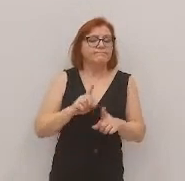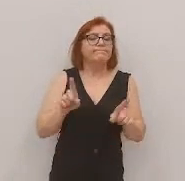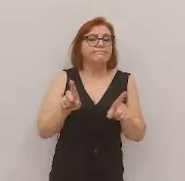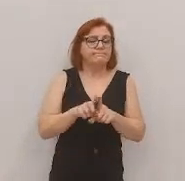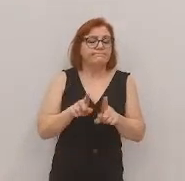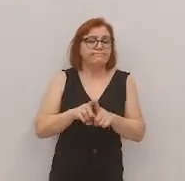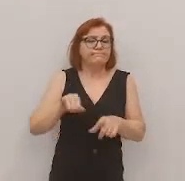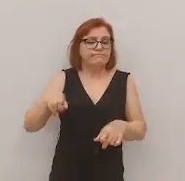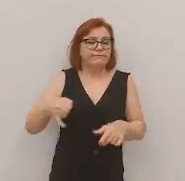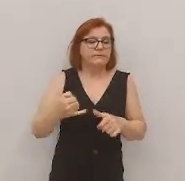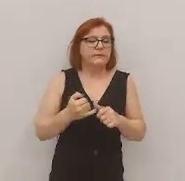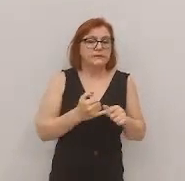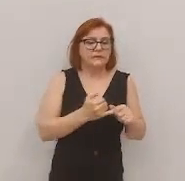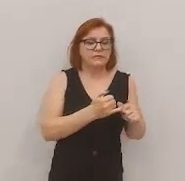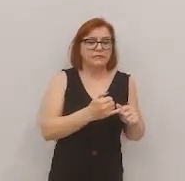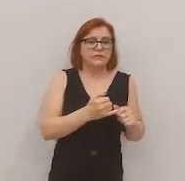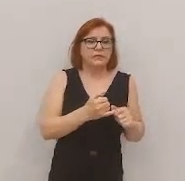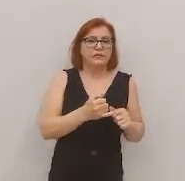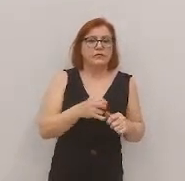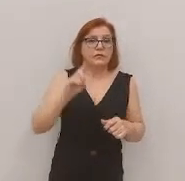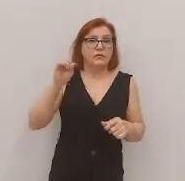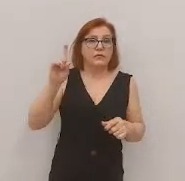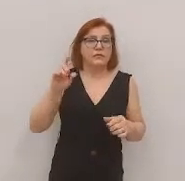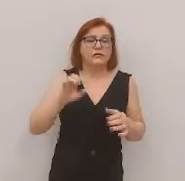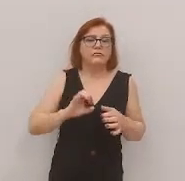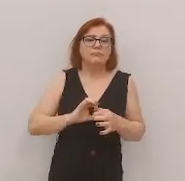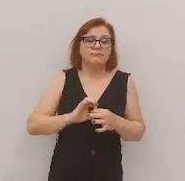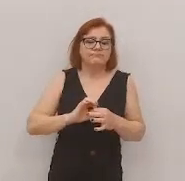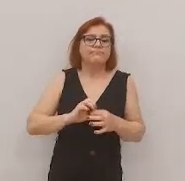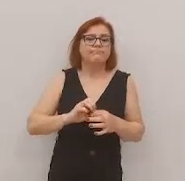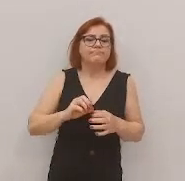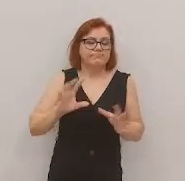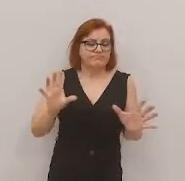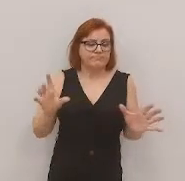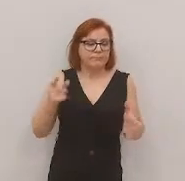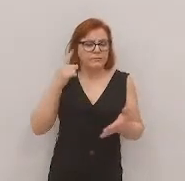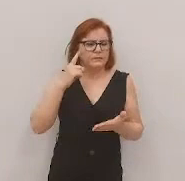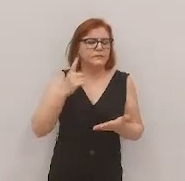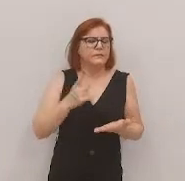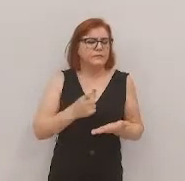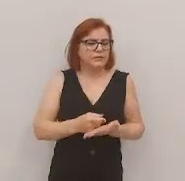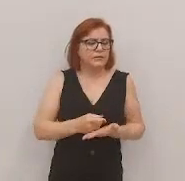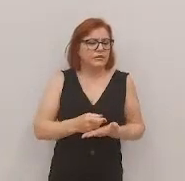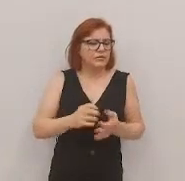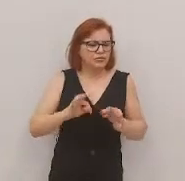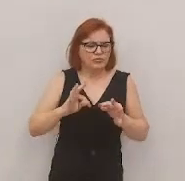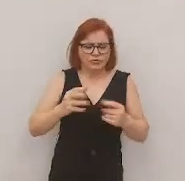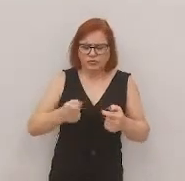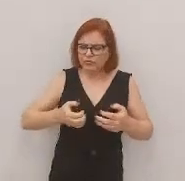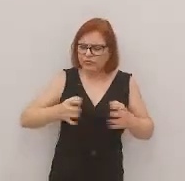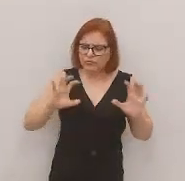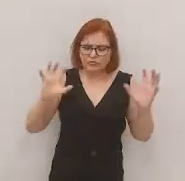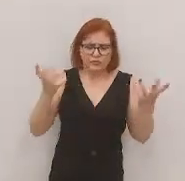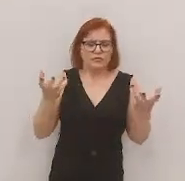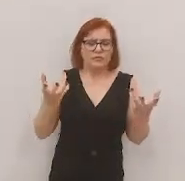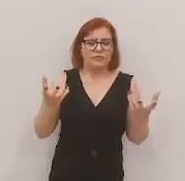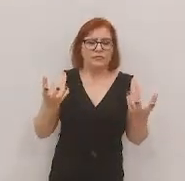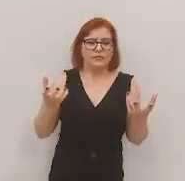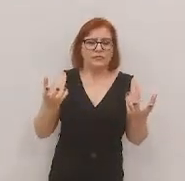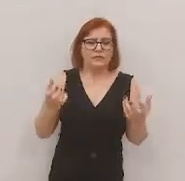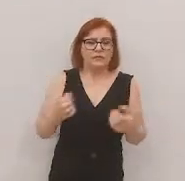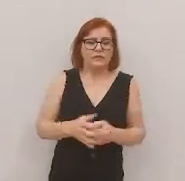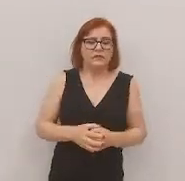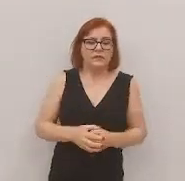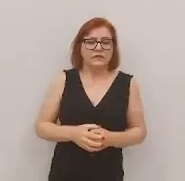que todas aquelas coisas acontecessem. Tudo foi de acordo com a permissão de